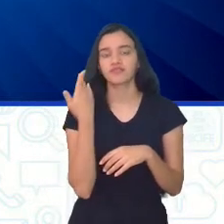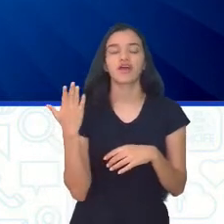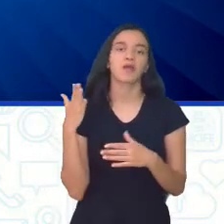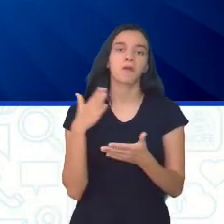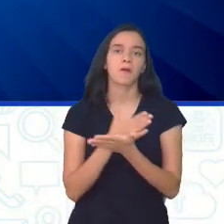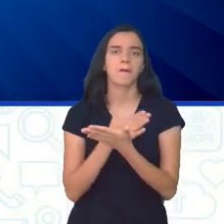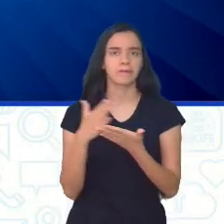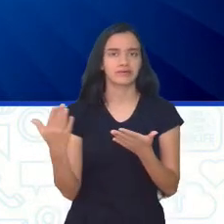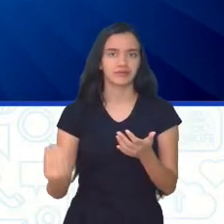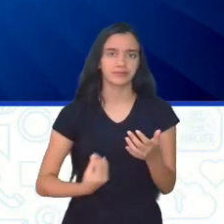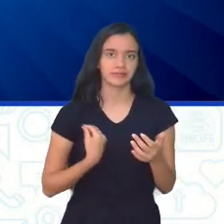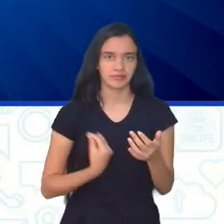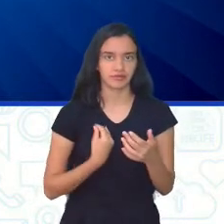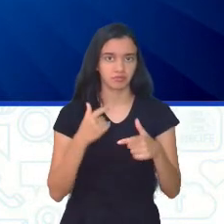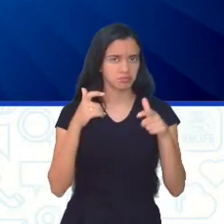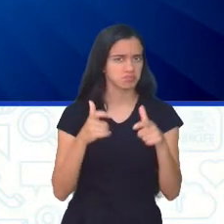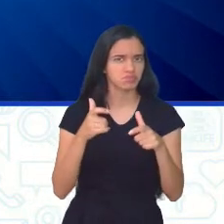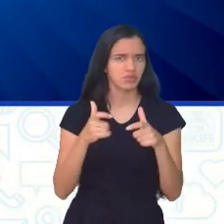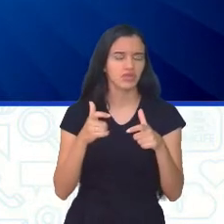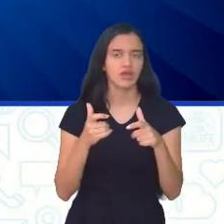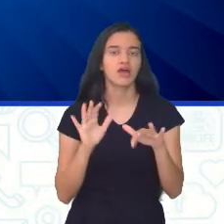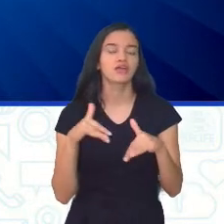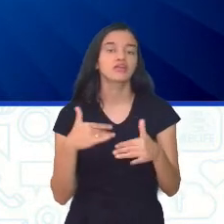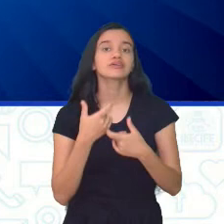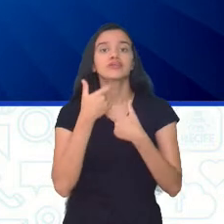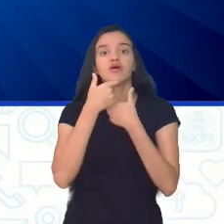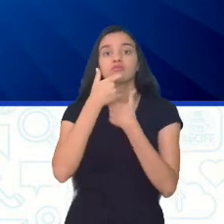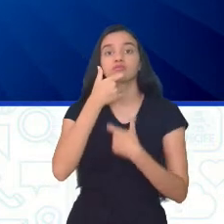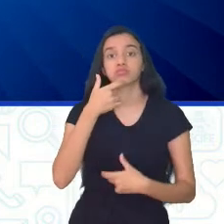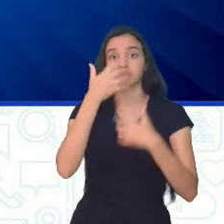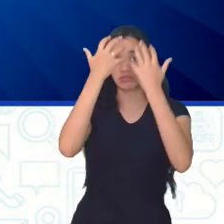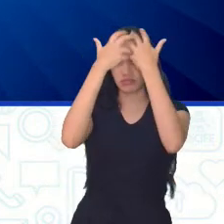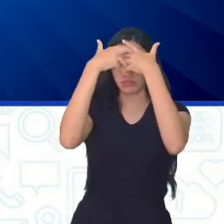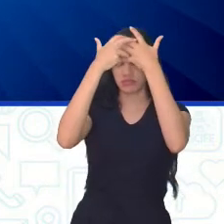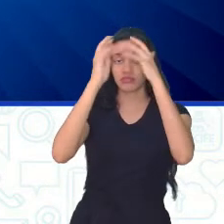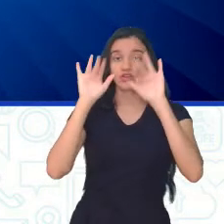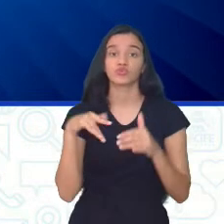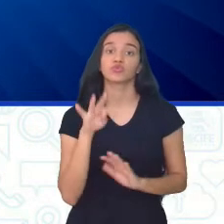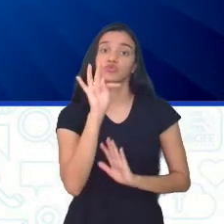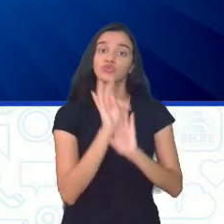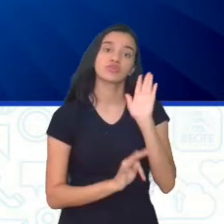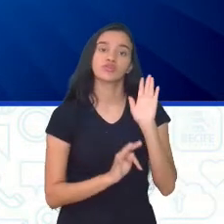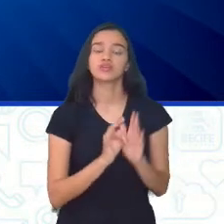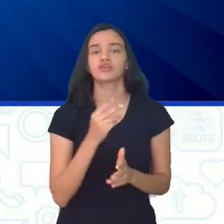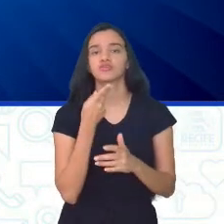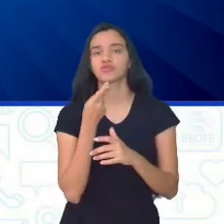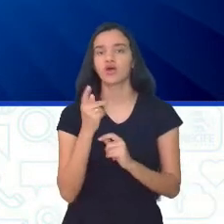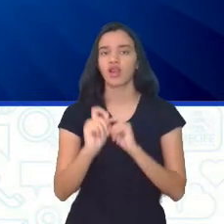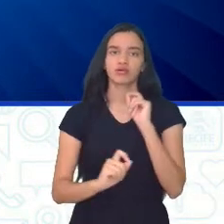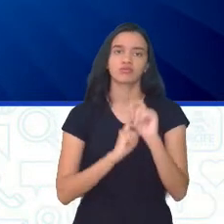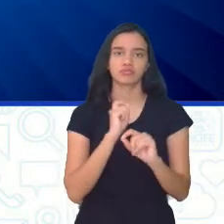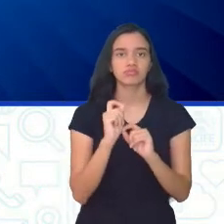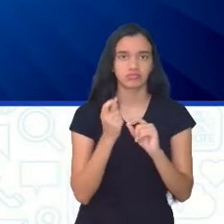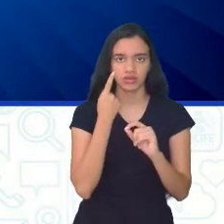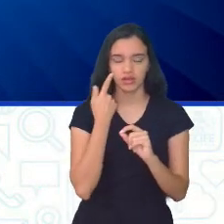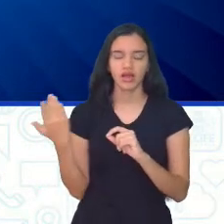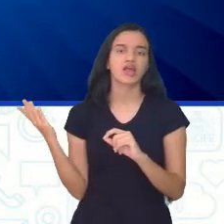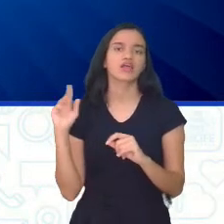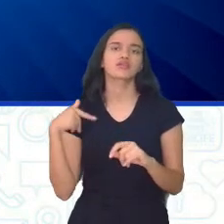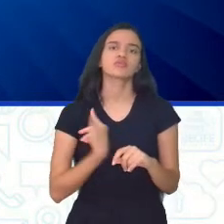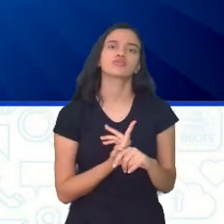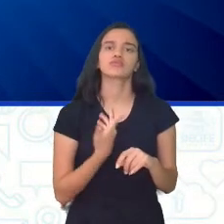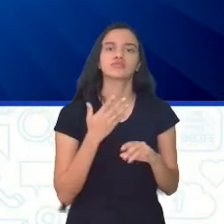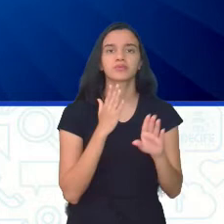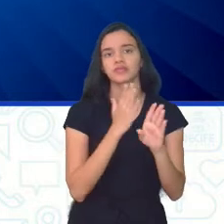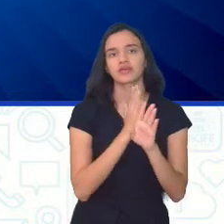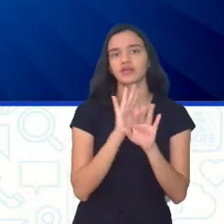a estar presentes nessa questão periférica, porque aí no texto está dizendo que nós não vamos encontrar,